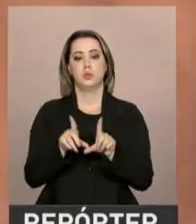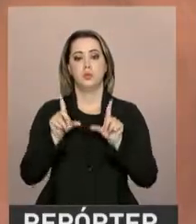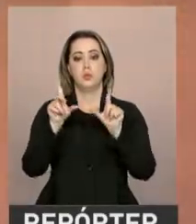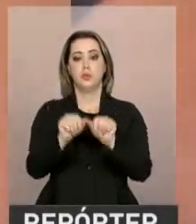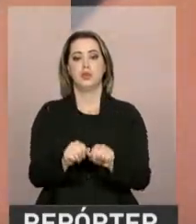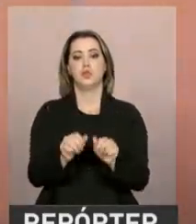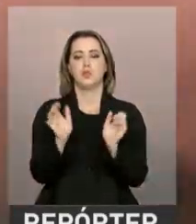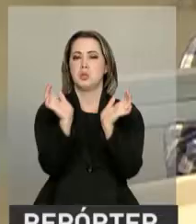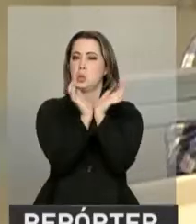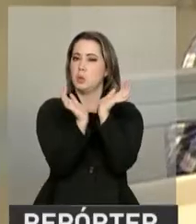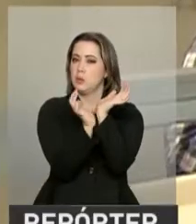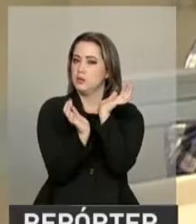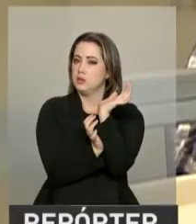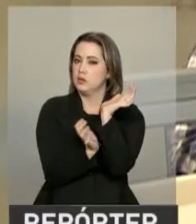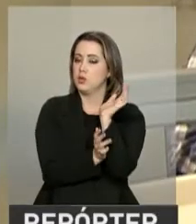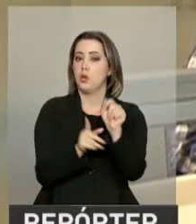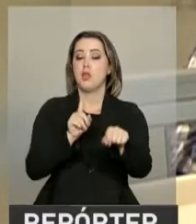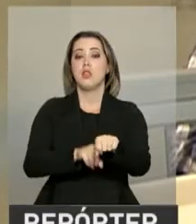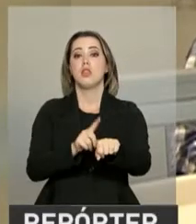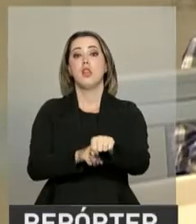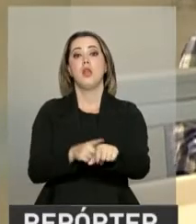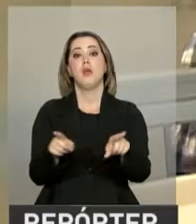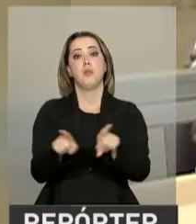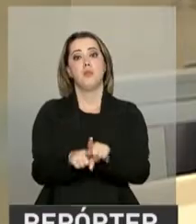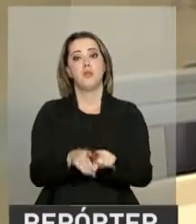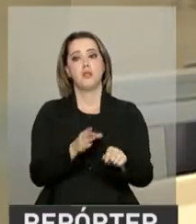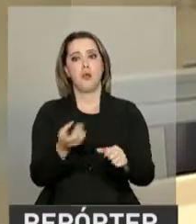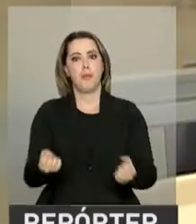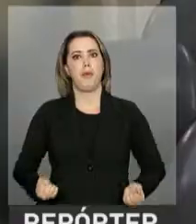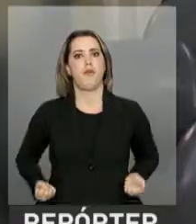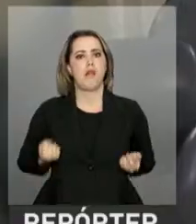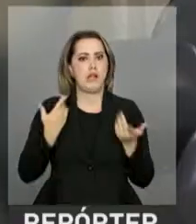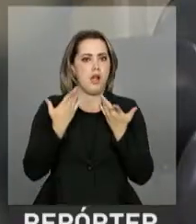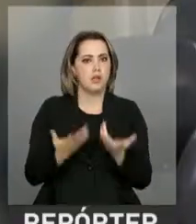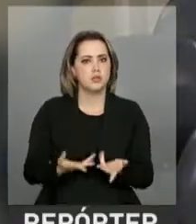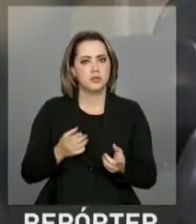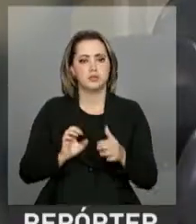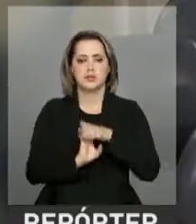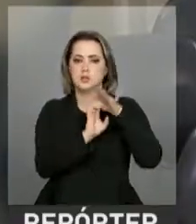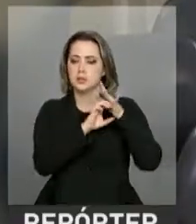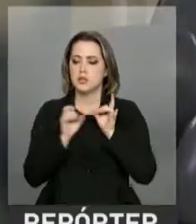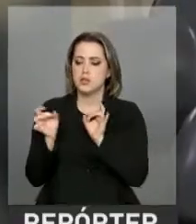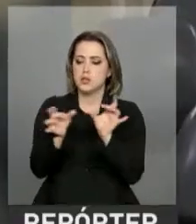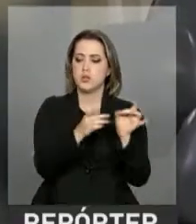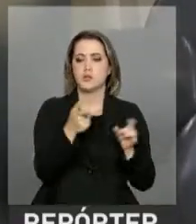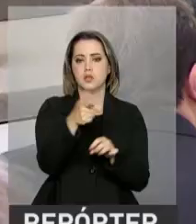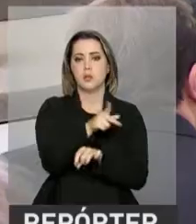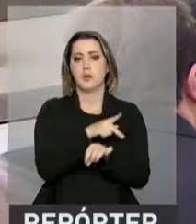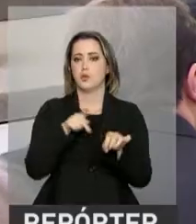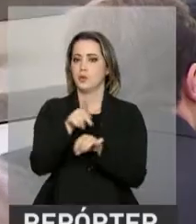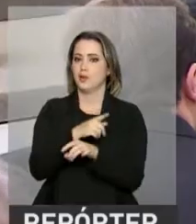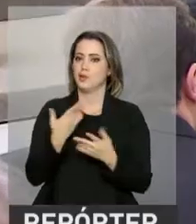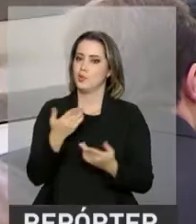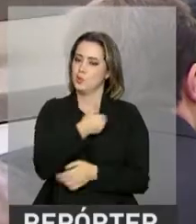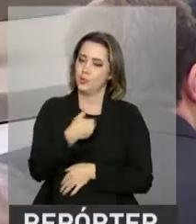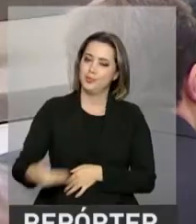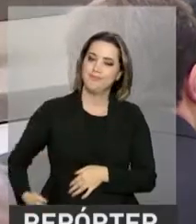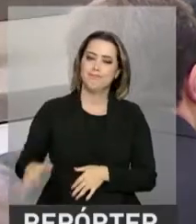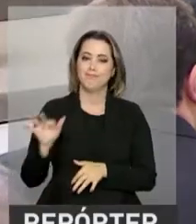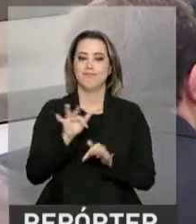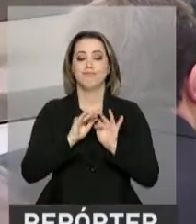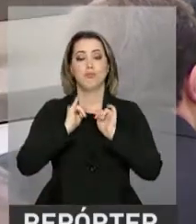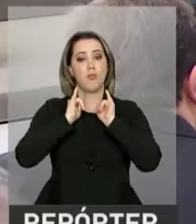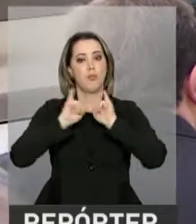a burocracia, prazos e custos das empresas na hora de vender produtos para outros países, o governo lançou a